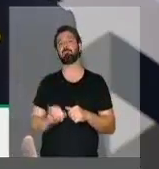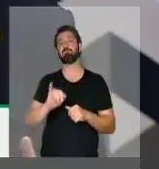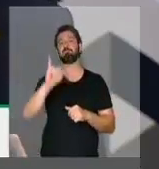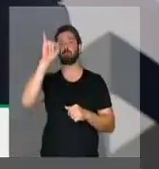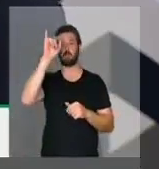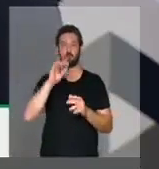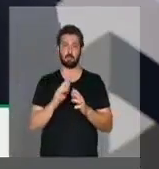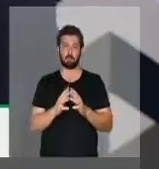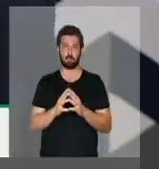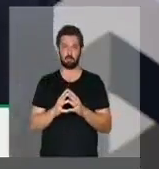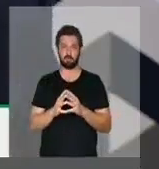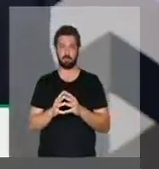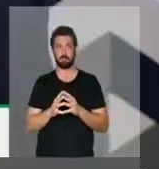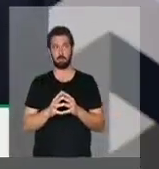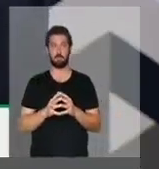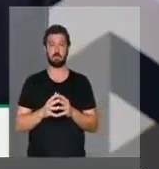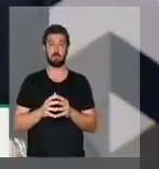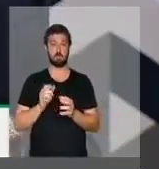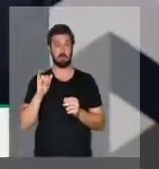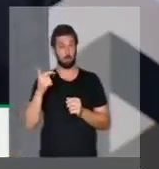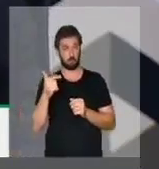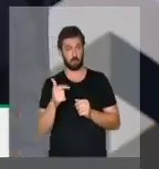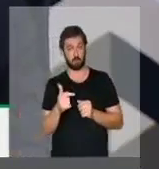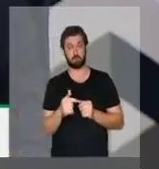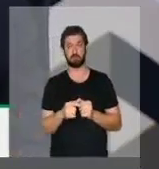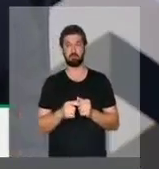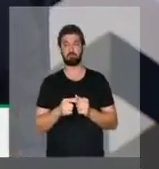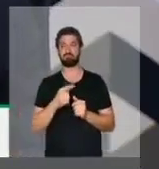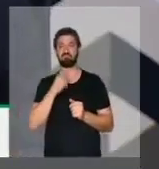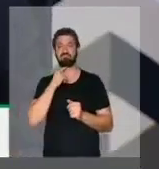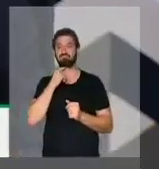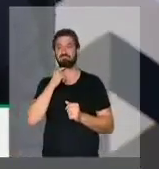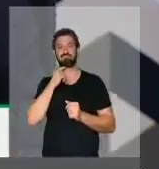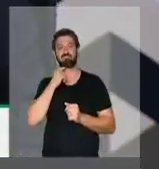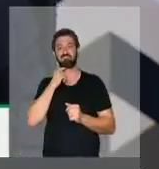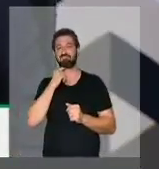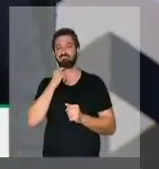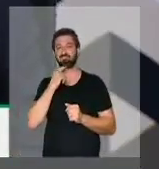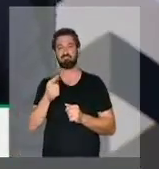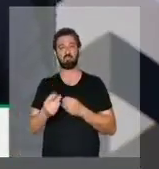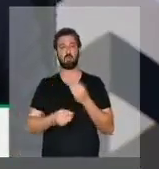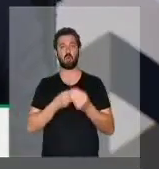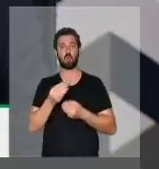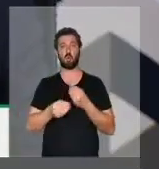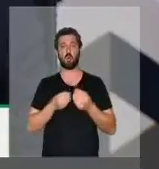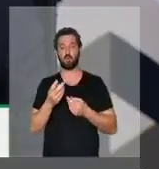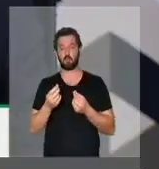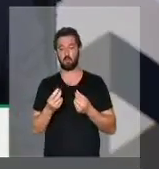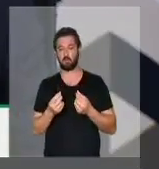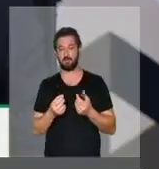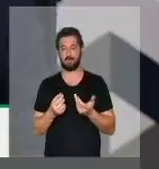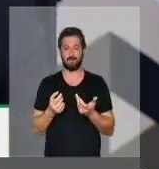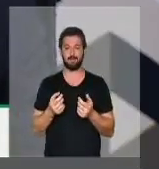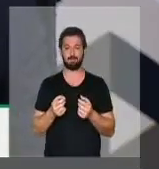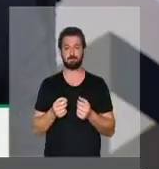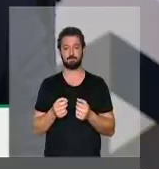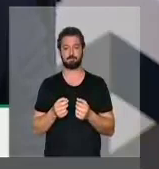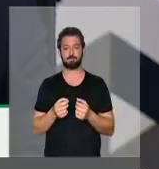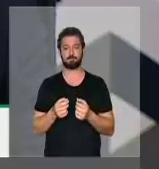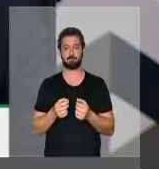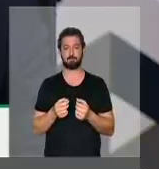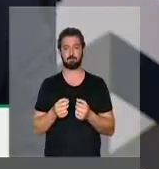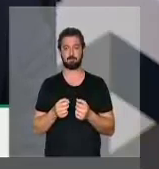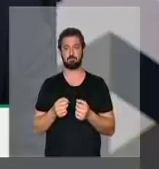são fundamentais e sem os quais não se consegue um processo de